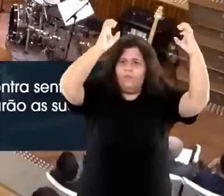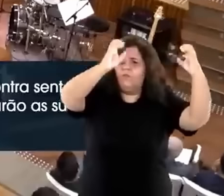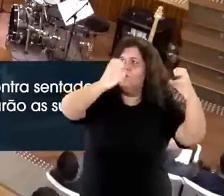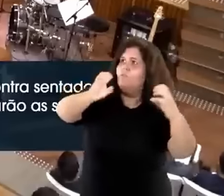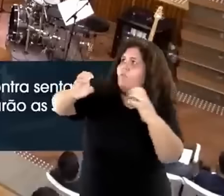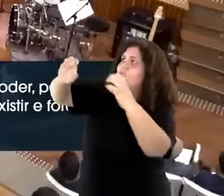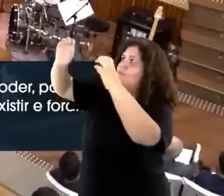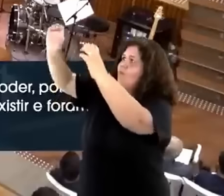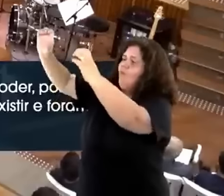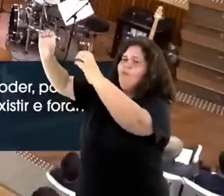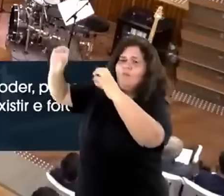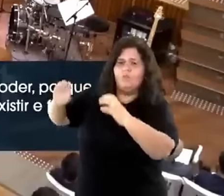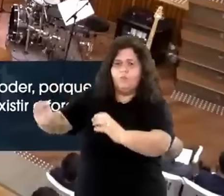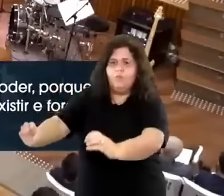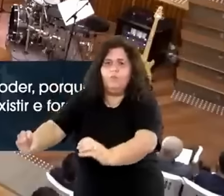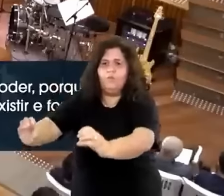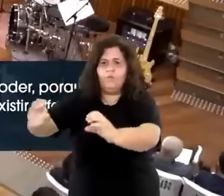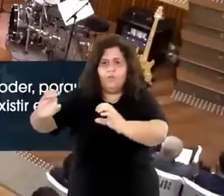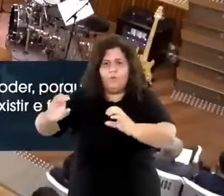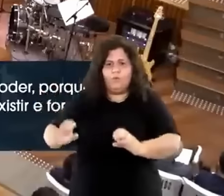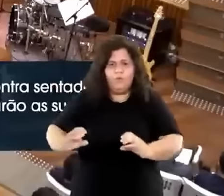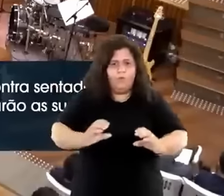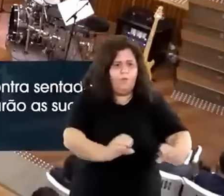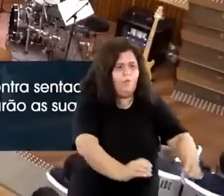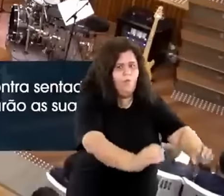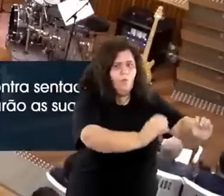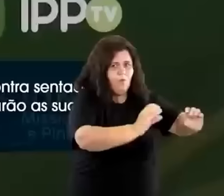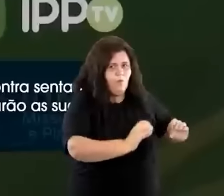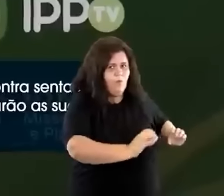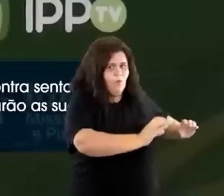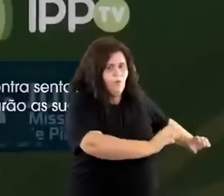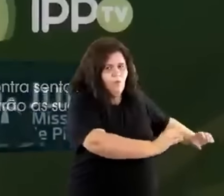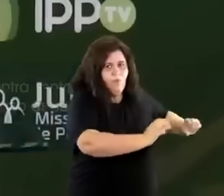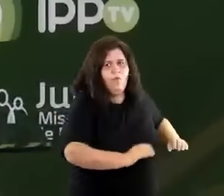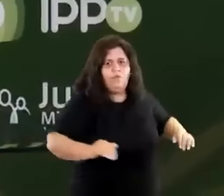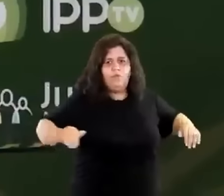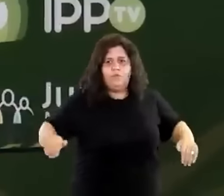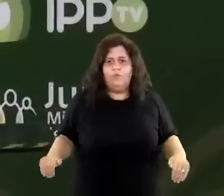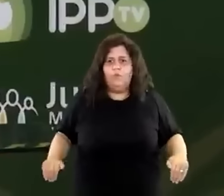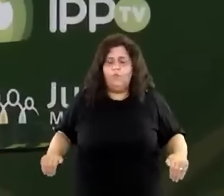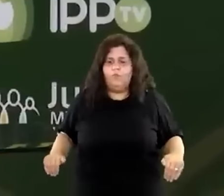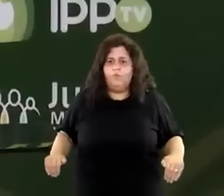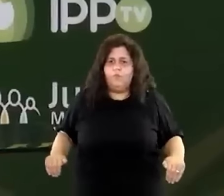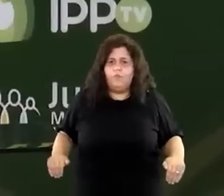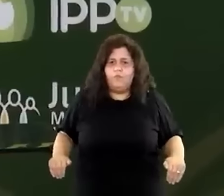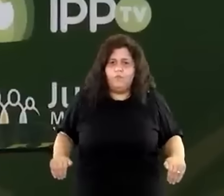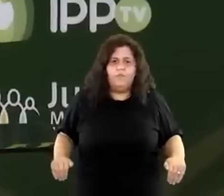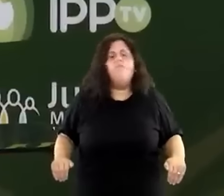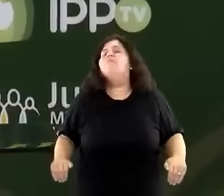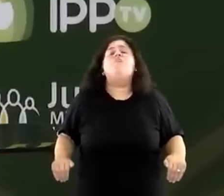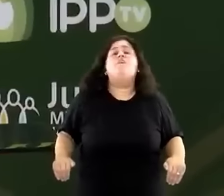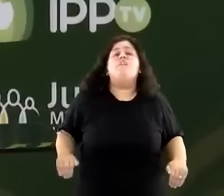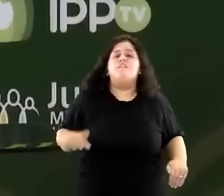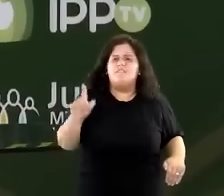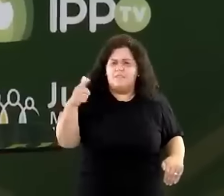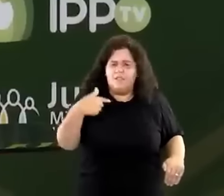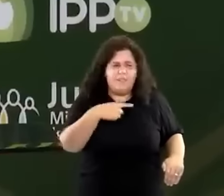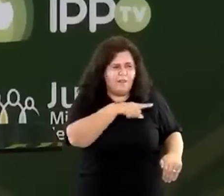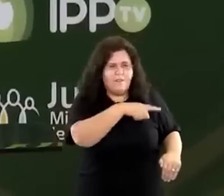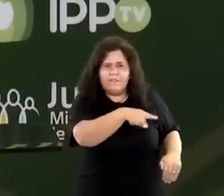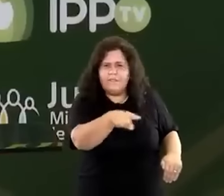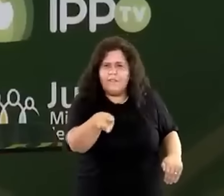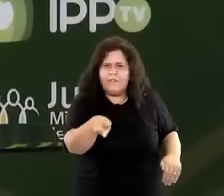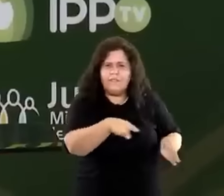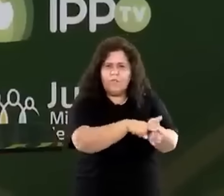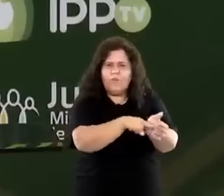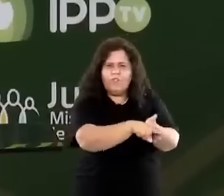Trono proclamando deixa o 11 daqui a pouquinho a quem eles estão adorando aos anjos não